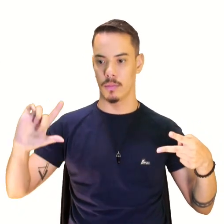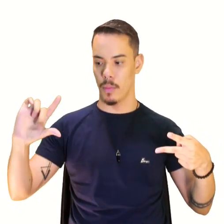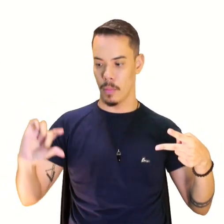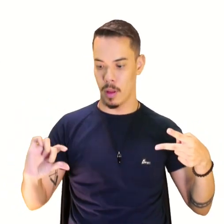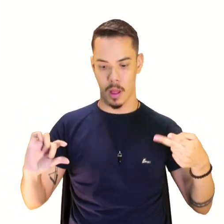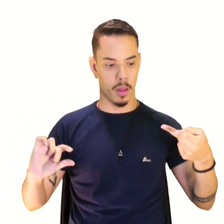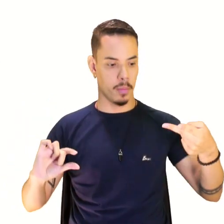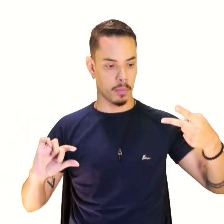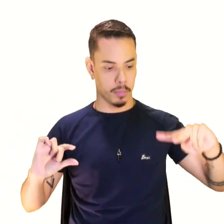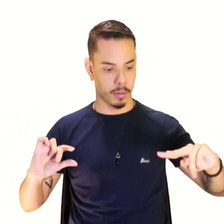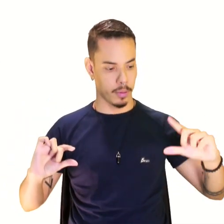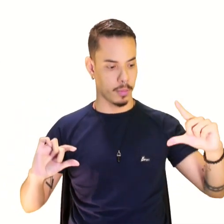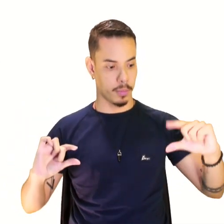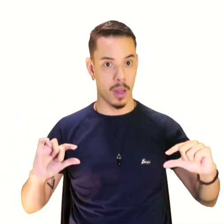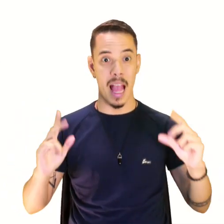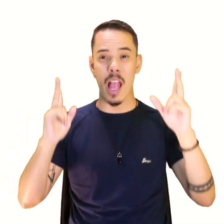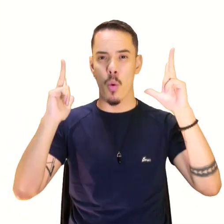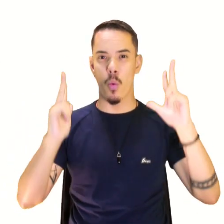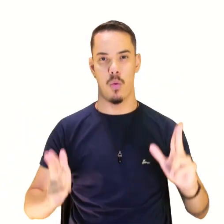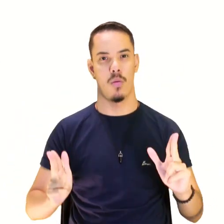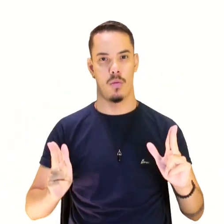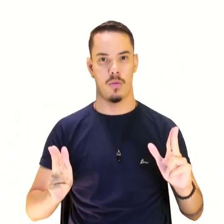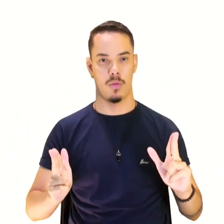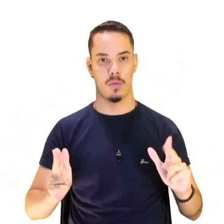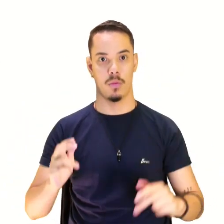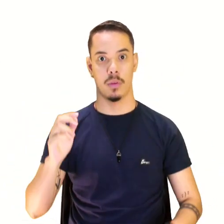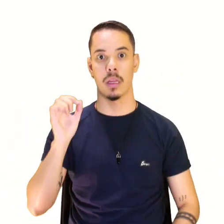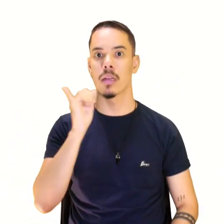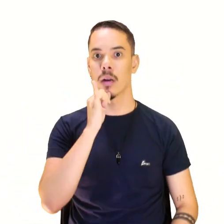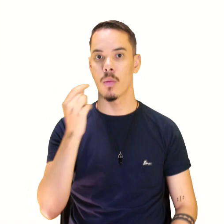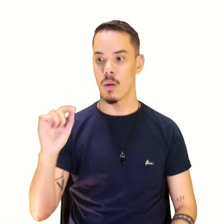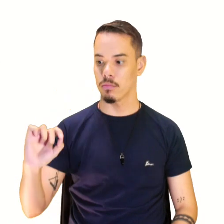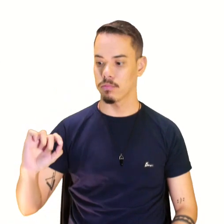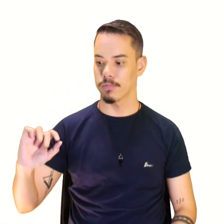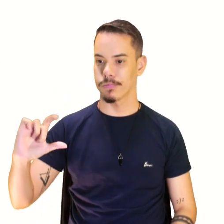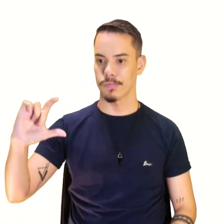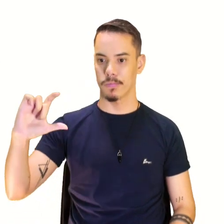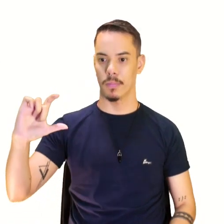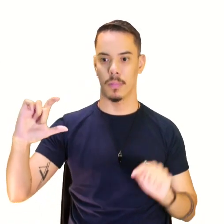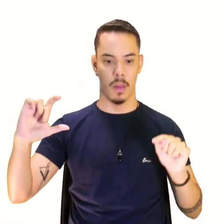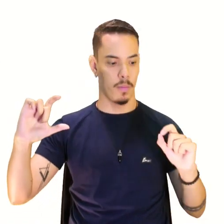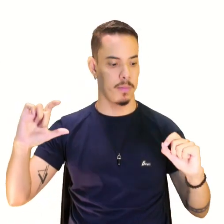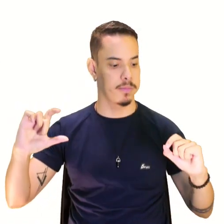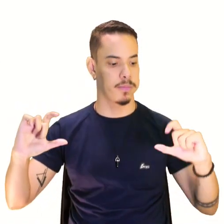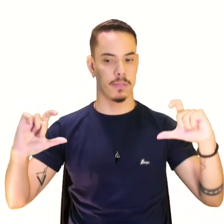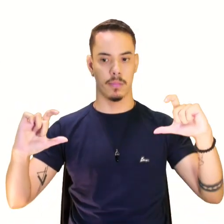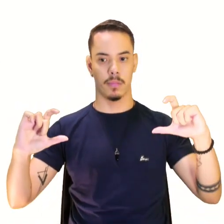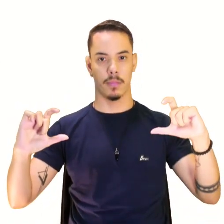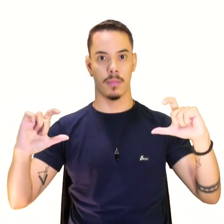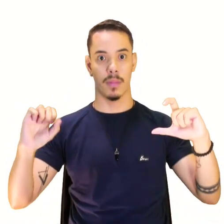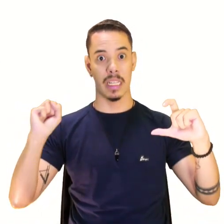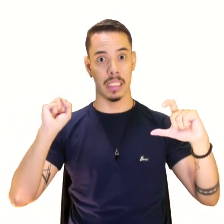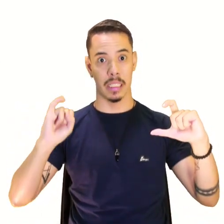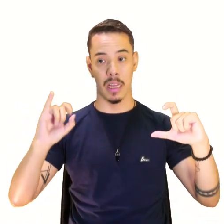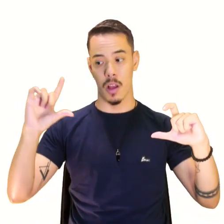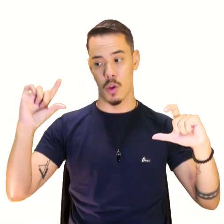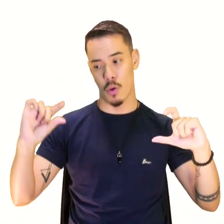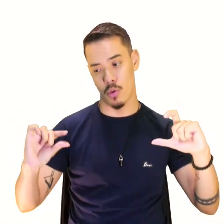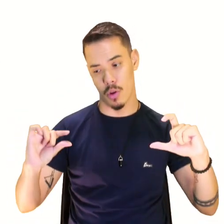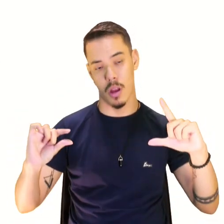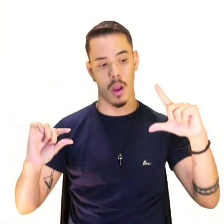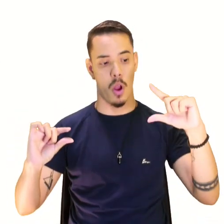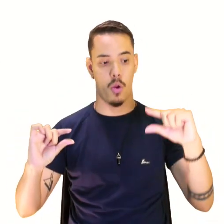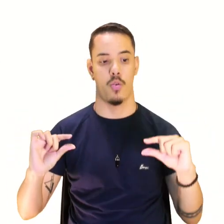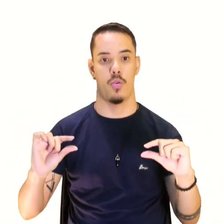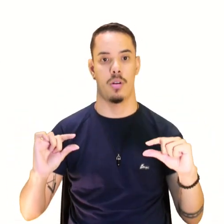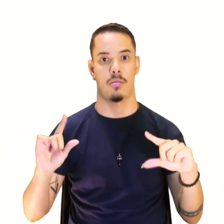pela metade também. Da mesma maneira que uma aumenta, a outra também vai aumentar. Da mesma maneira que uma diminui, a